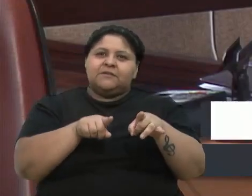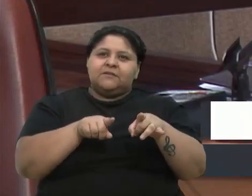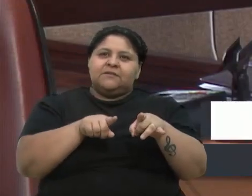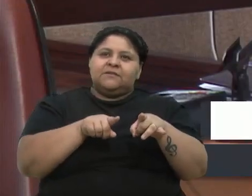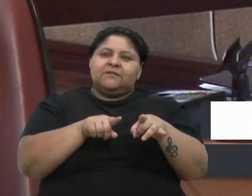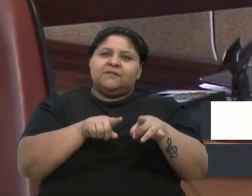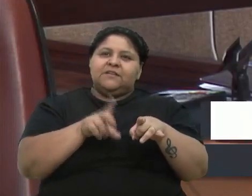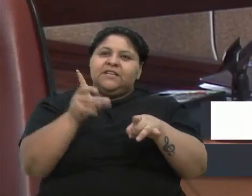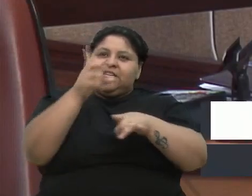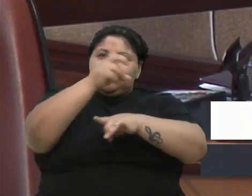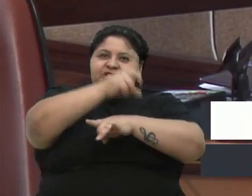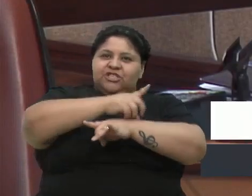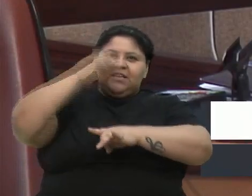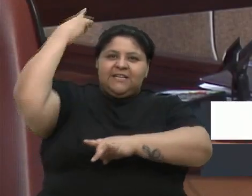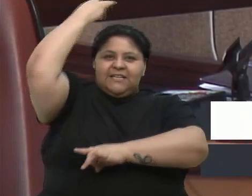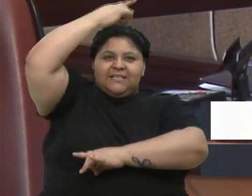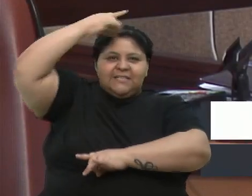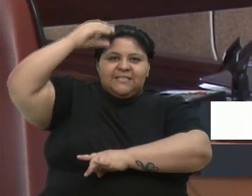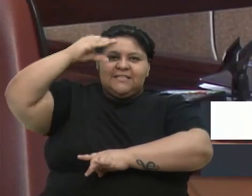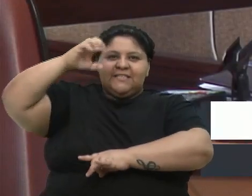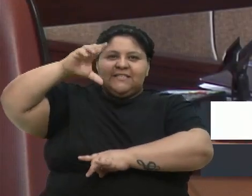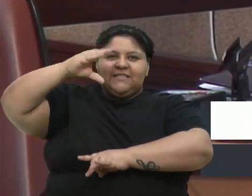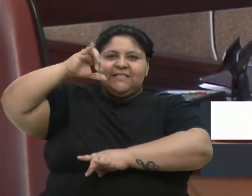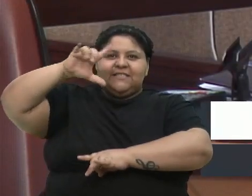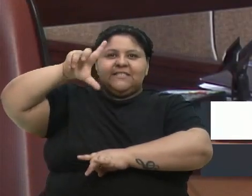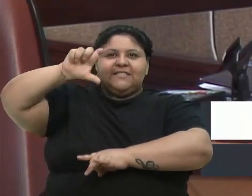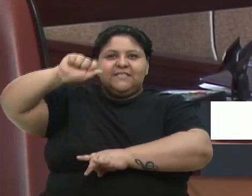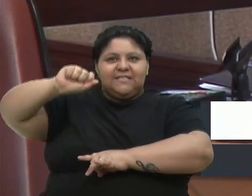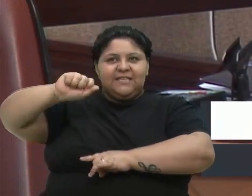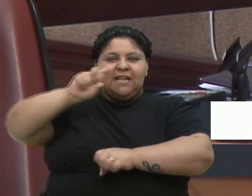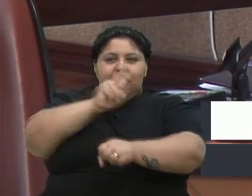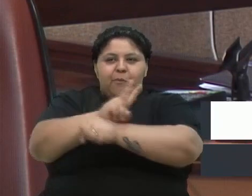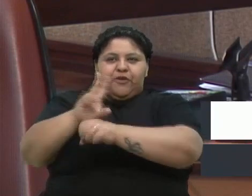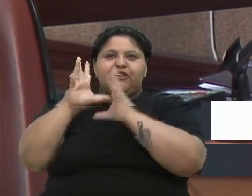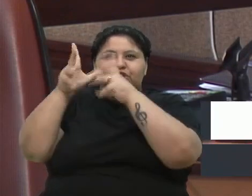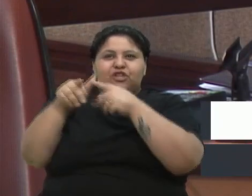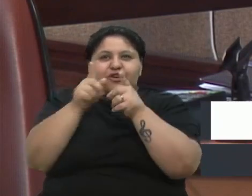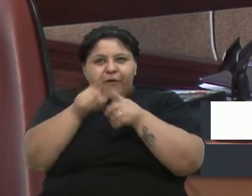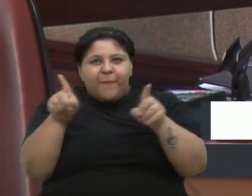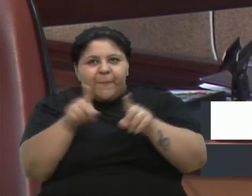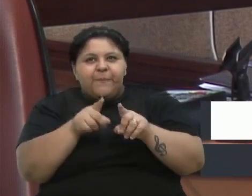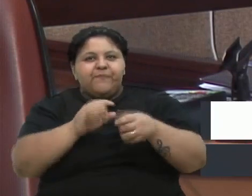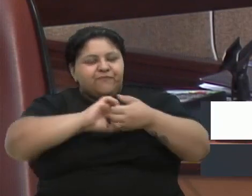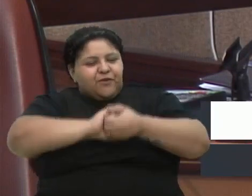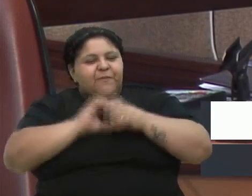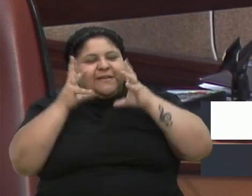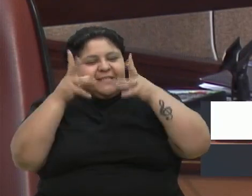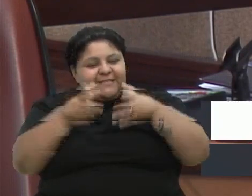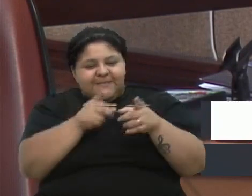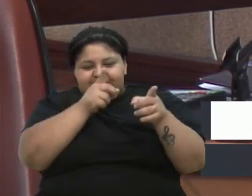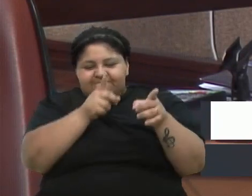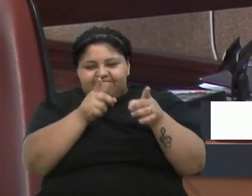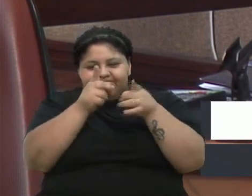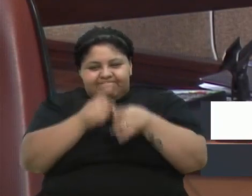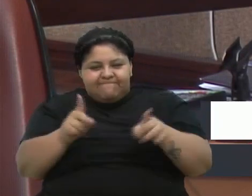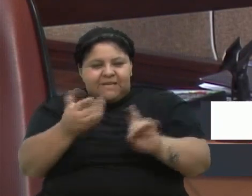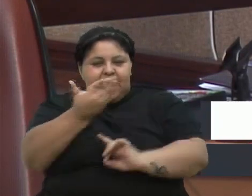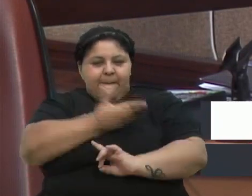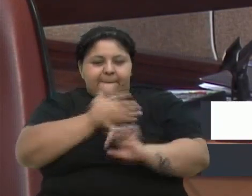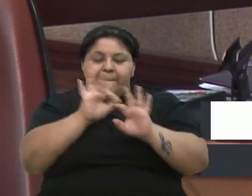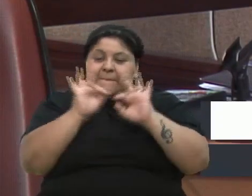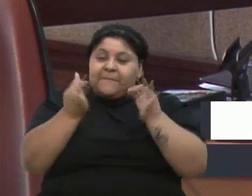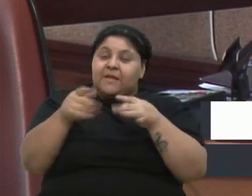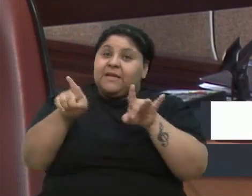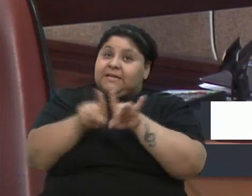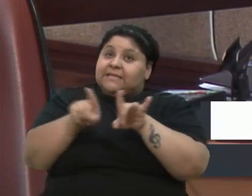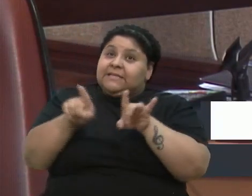Santa Cecília, que é a padroeira de todos os músicos, né? Então, cumprimentos a todos os músicos, nossos familiares, amigos, e também aproveito e